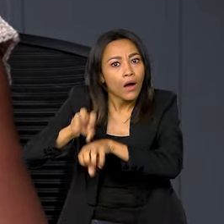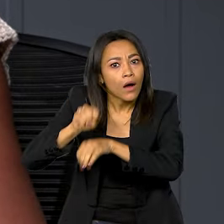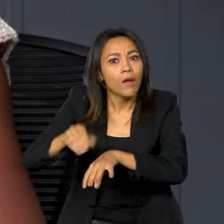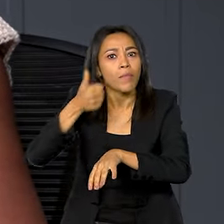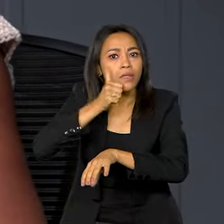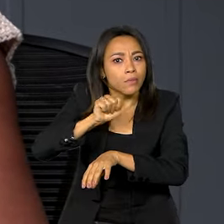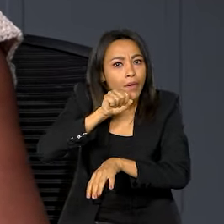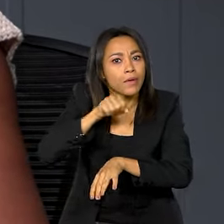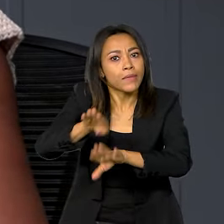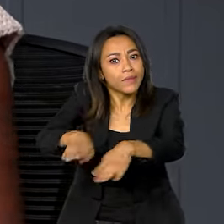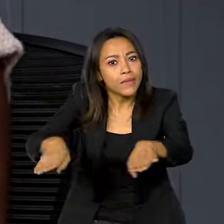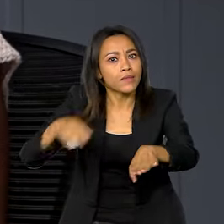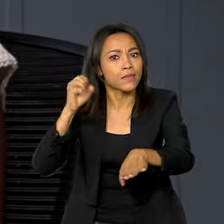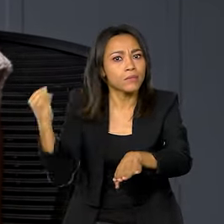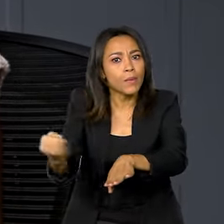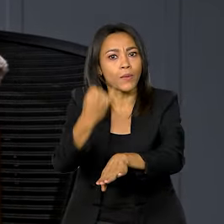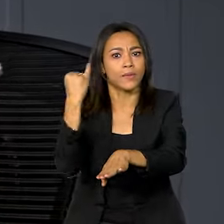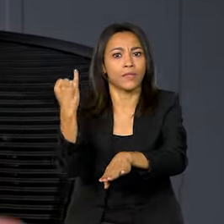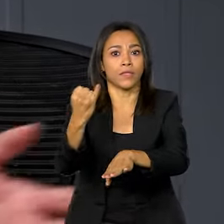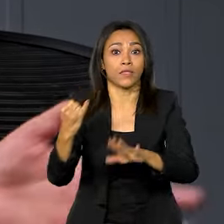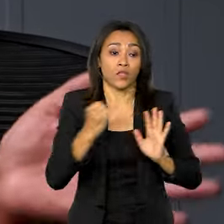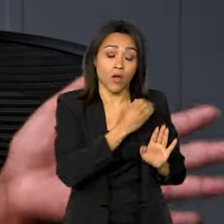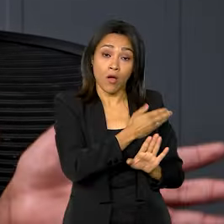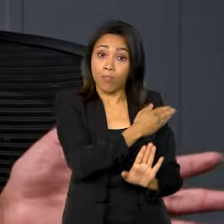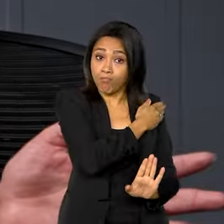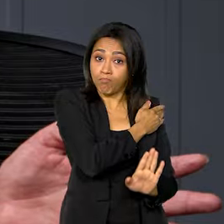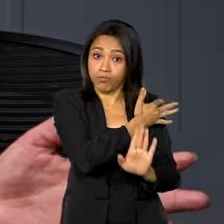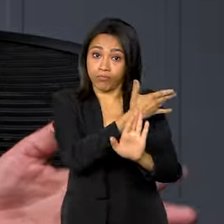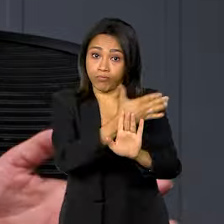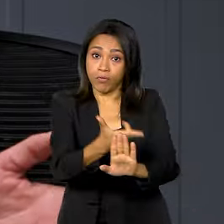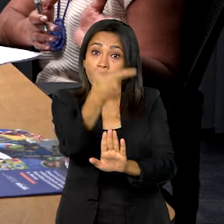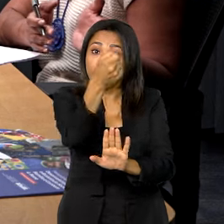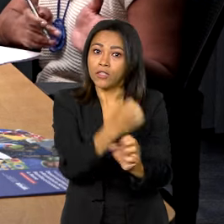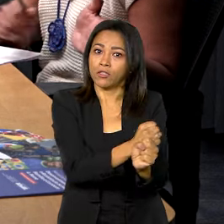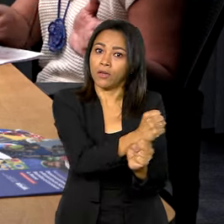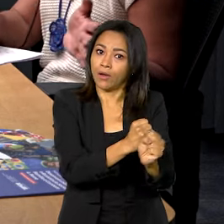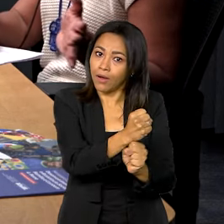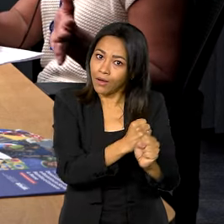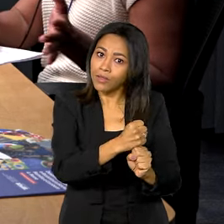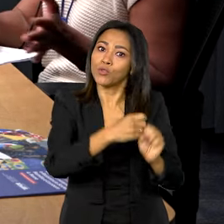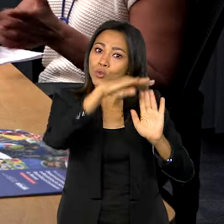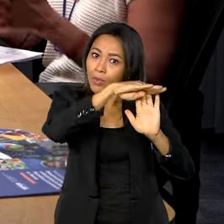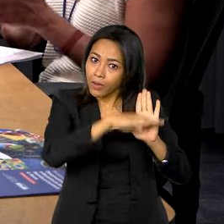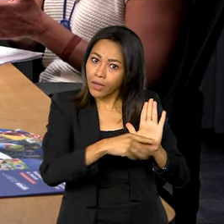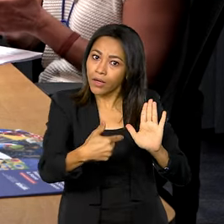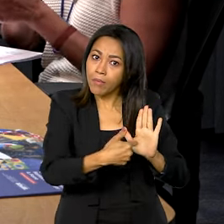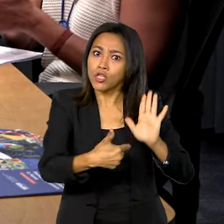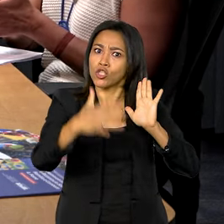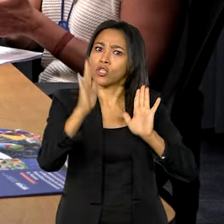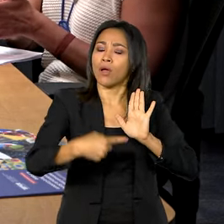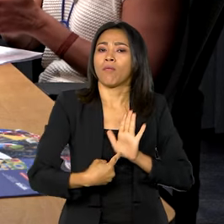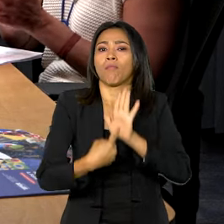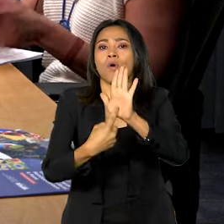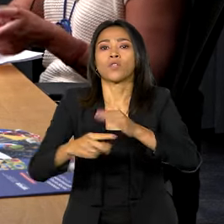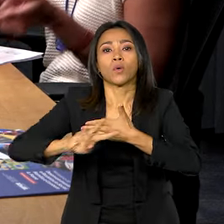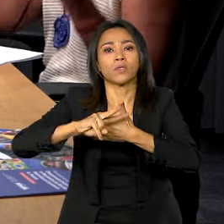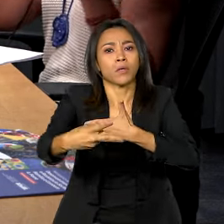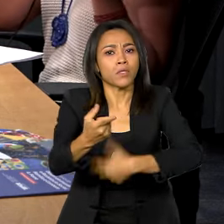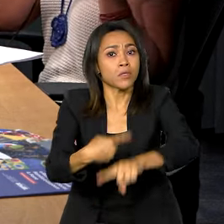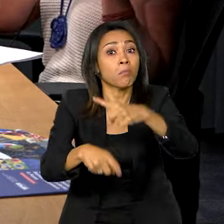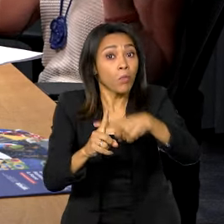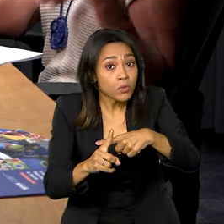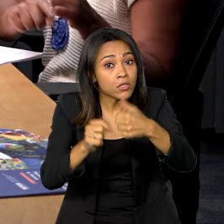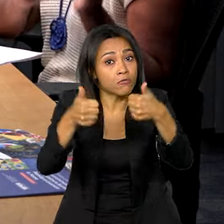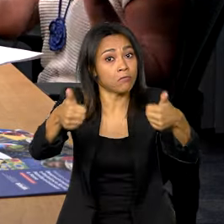essas crianças e isso ao longo desses 20 anos de existência do programa o programa já mostra os resultados de